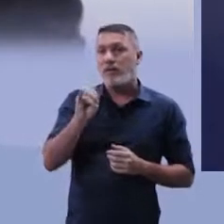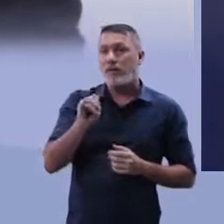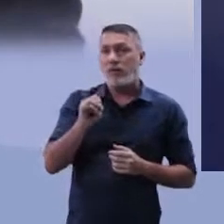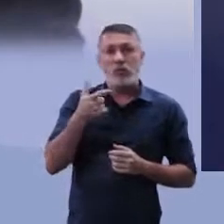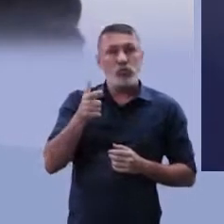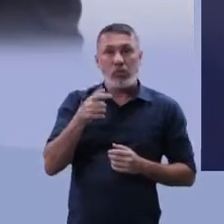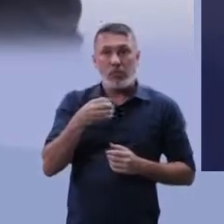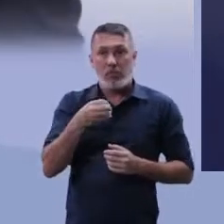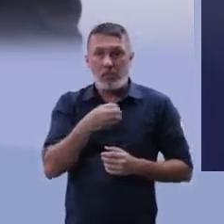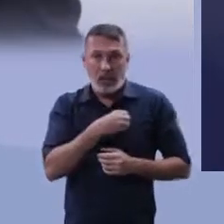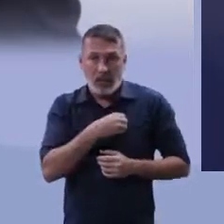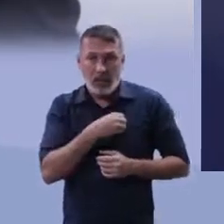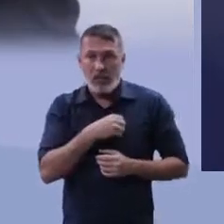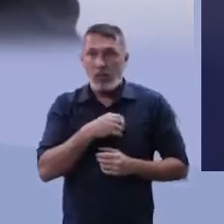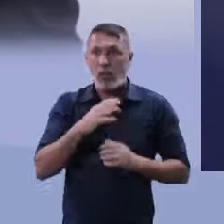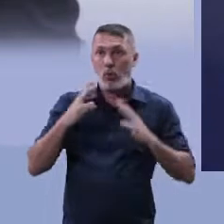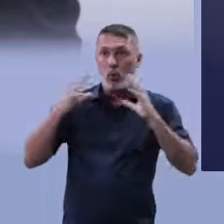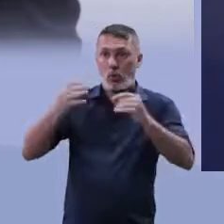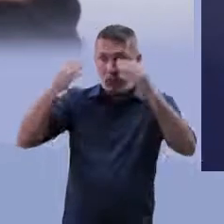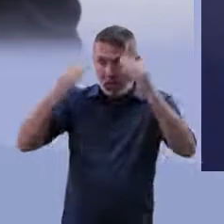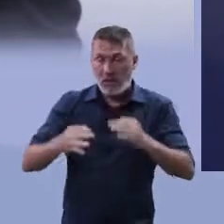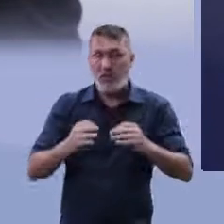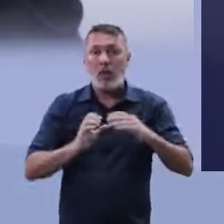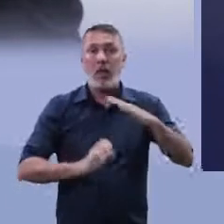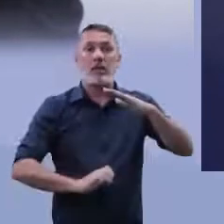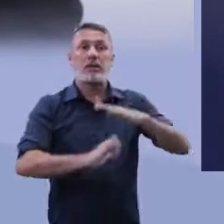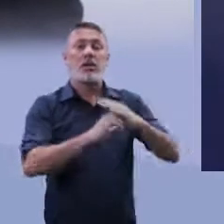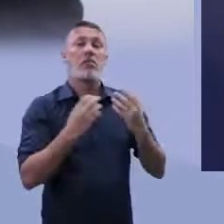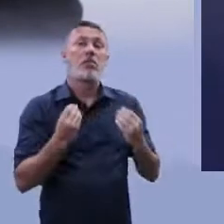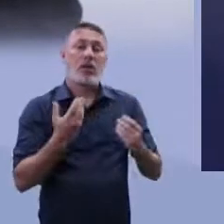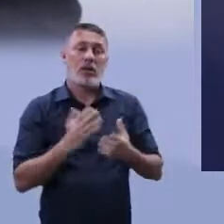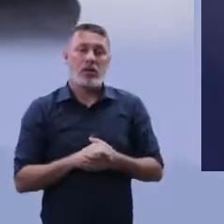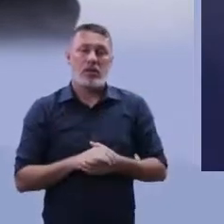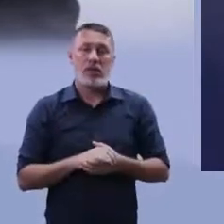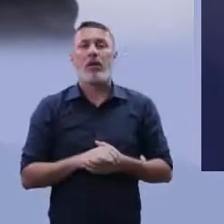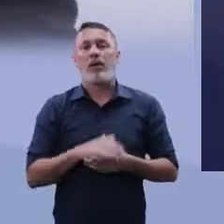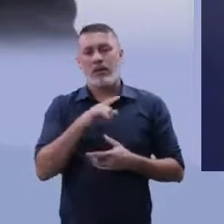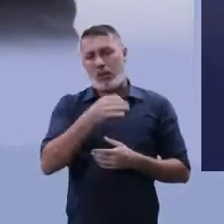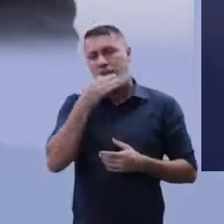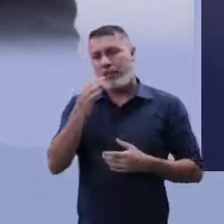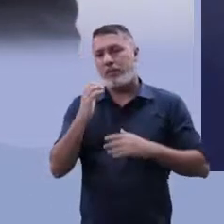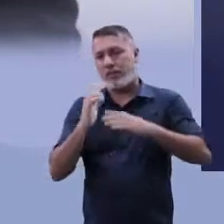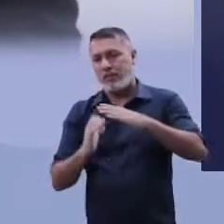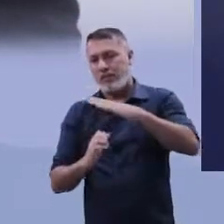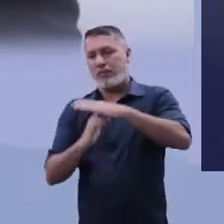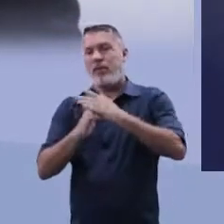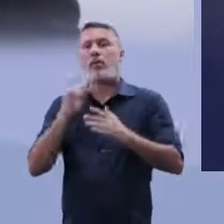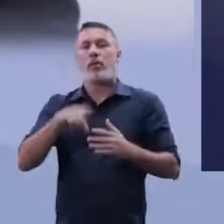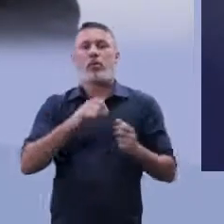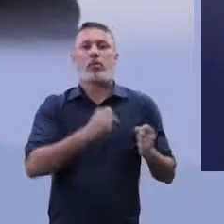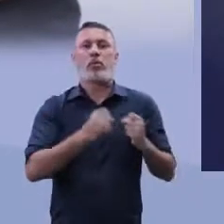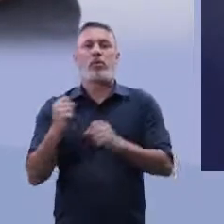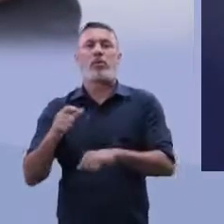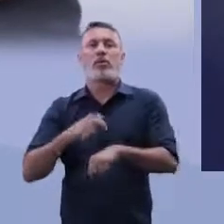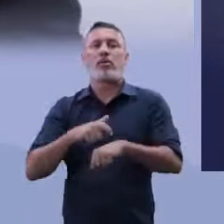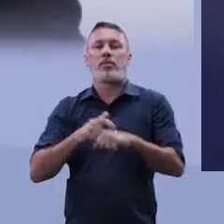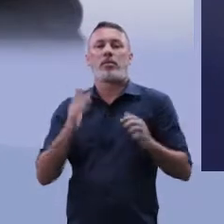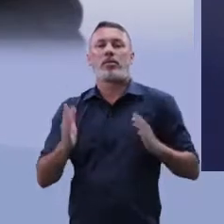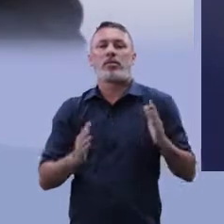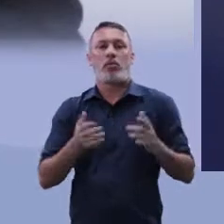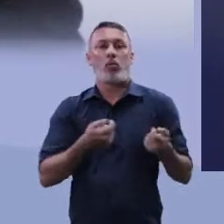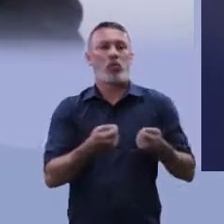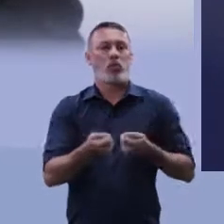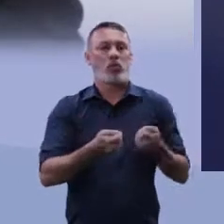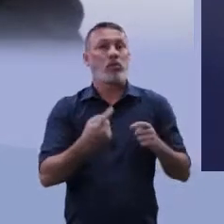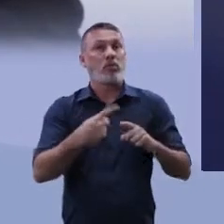pecado, os homens fossem todos justos, o Estado seria inútil. Então ele tem uma concepção de que o Estado é um poder temporal e